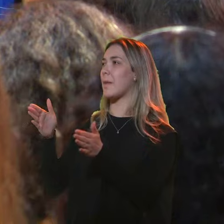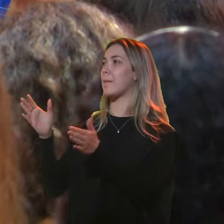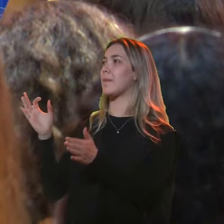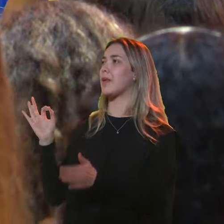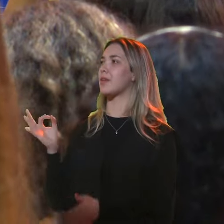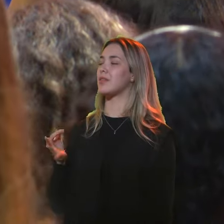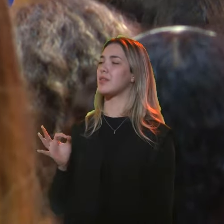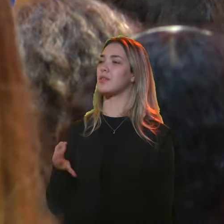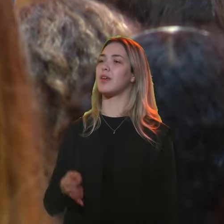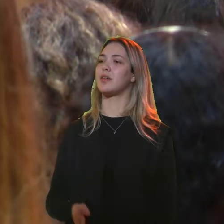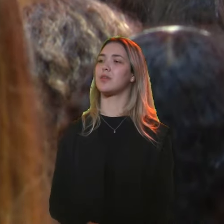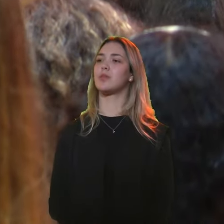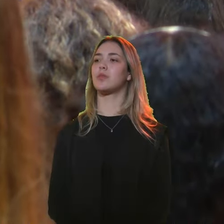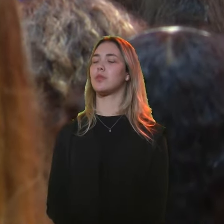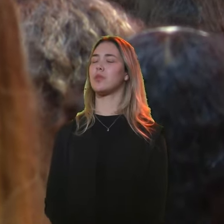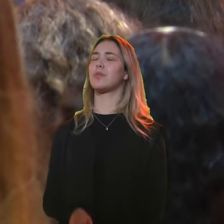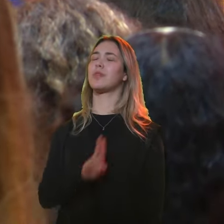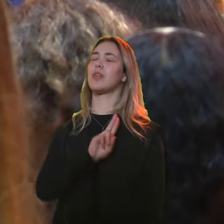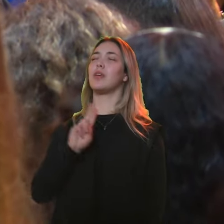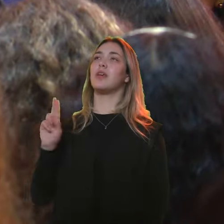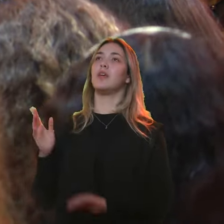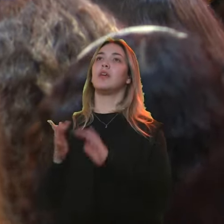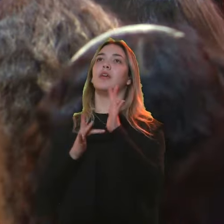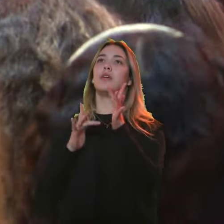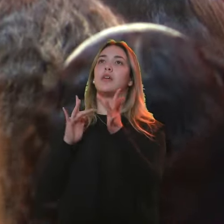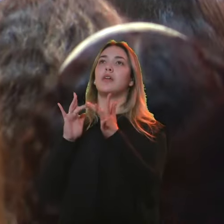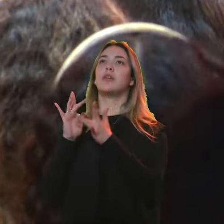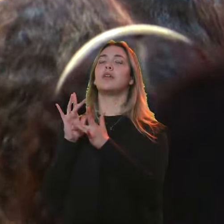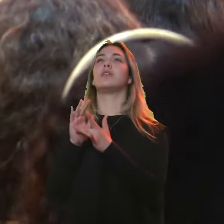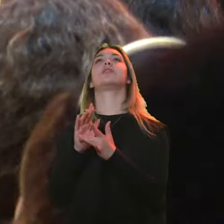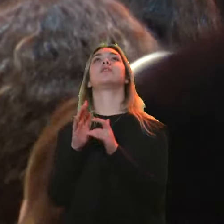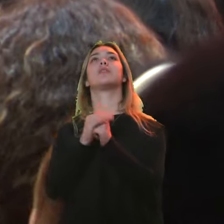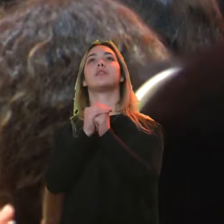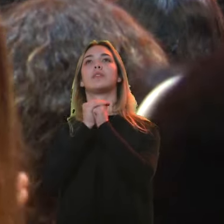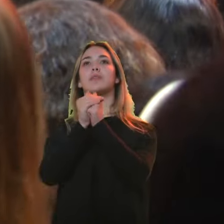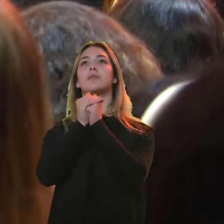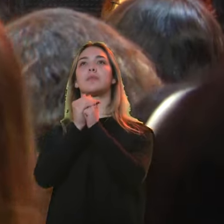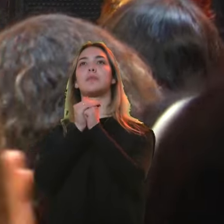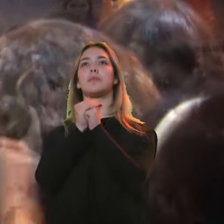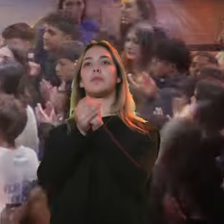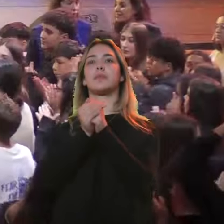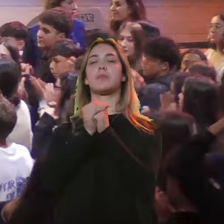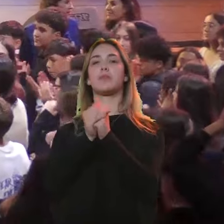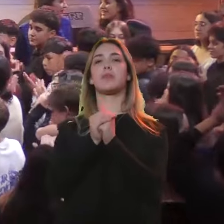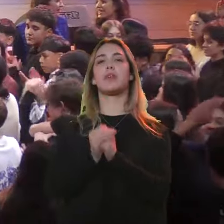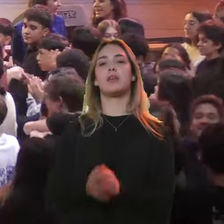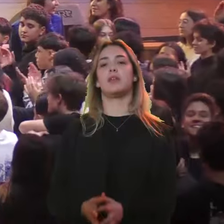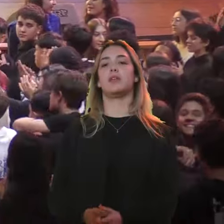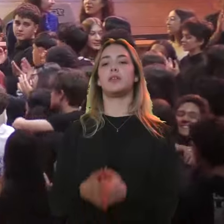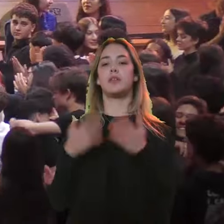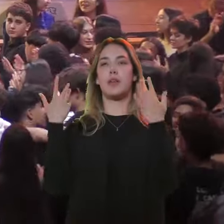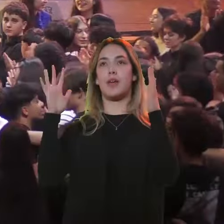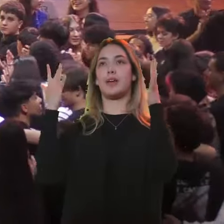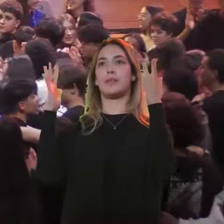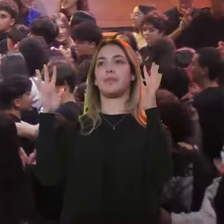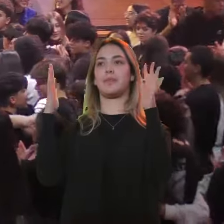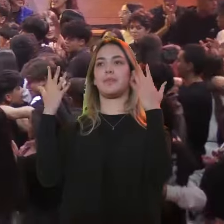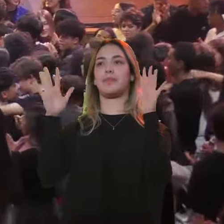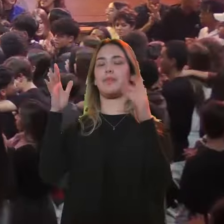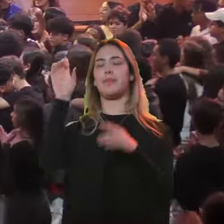Em nome de Jesus. Amém, amém. Você pode aplaudir esse povo aqui. Glória a Deus. Que